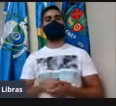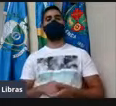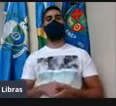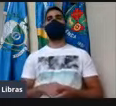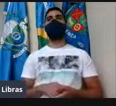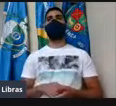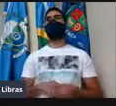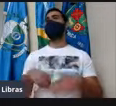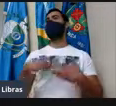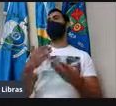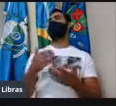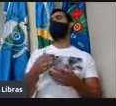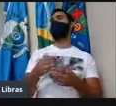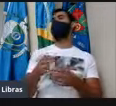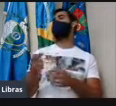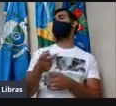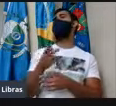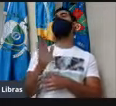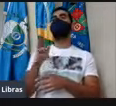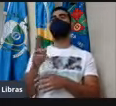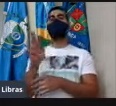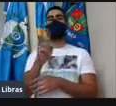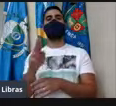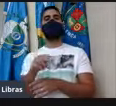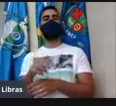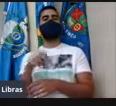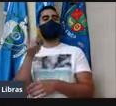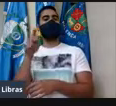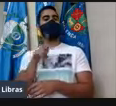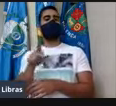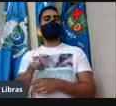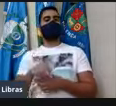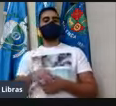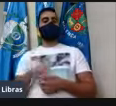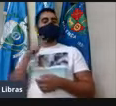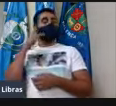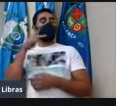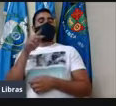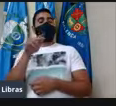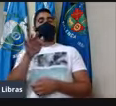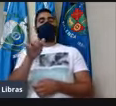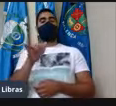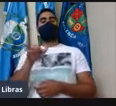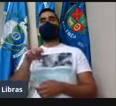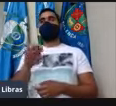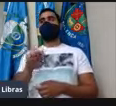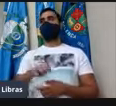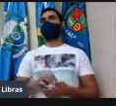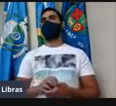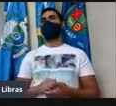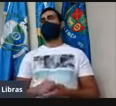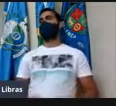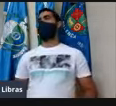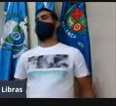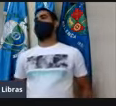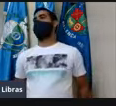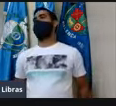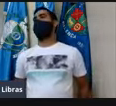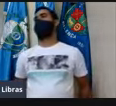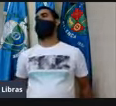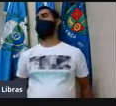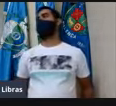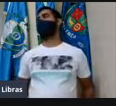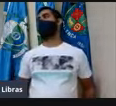Cássio? E qual o valor investido até o momento? Sala das sessões, 15 de outubro, vereadora Fabiane. O requerimento está em discussão, não tem quem queira discutir, está em